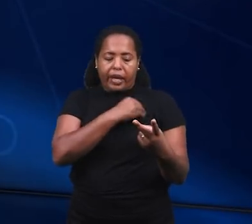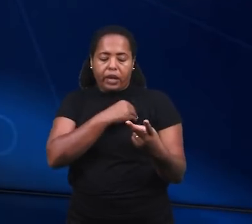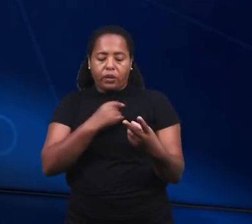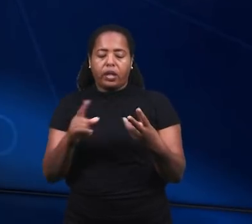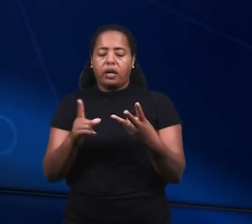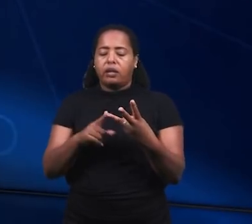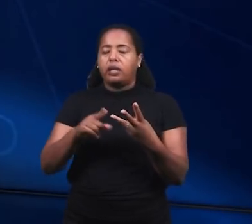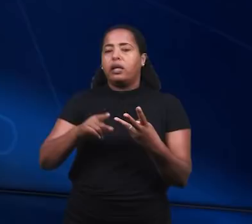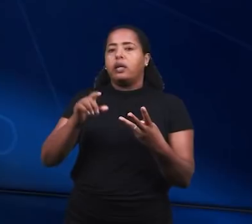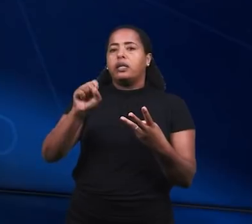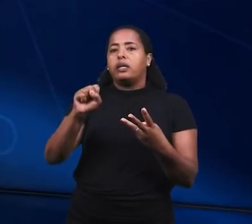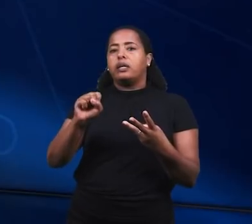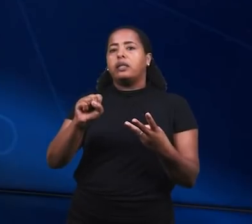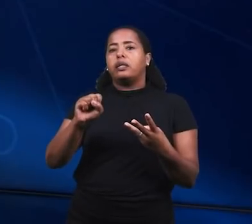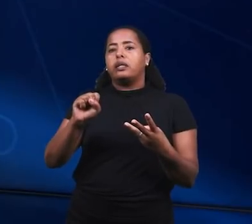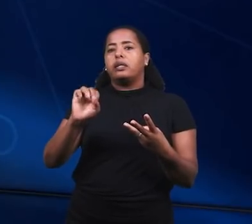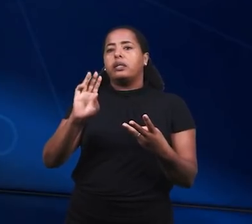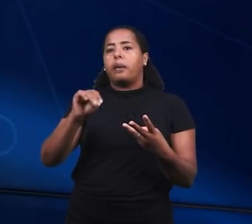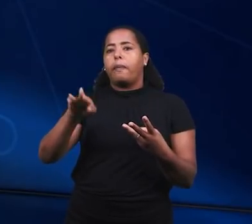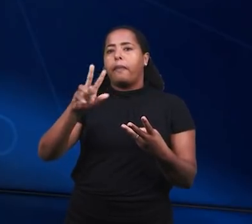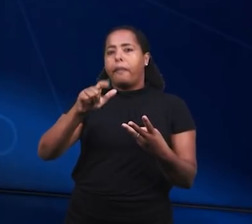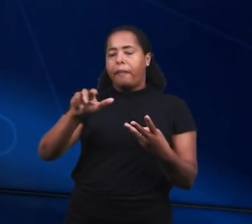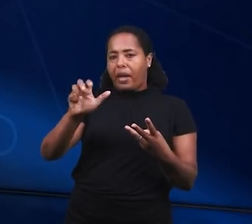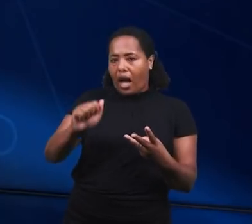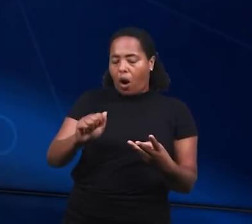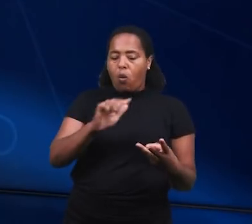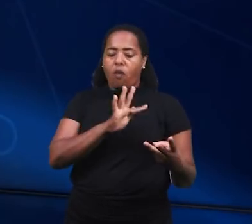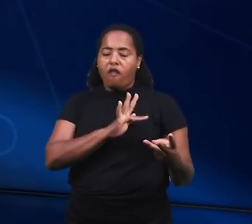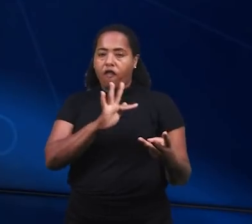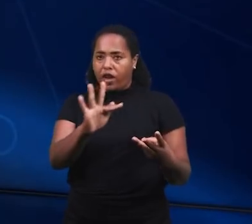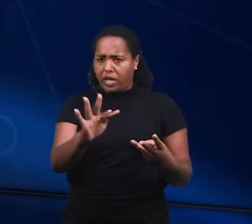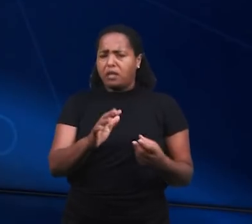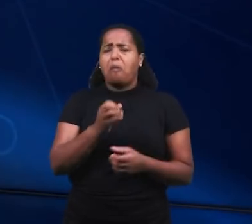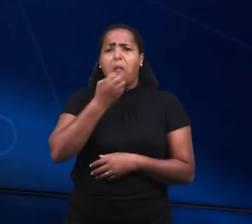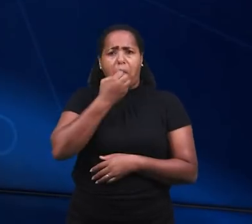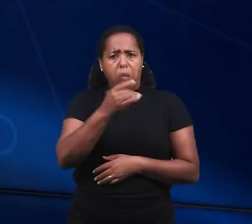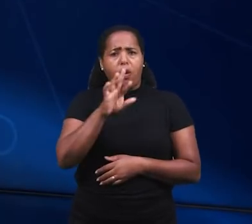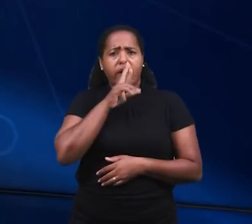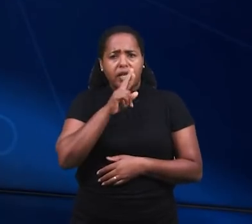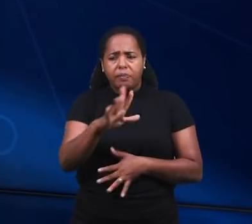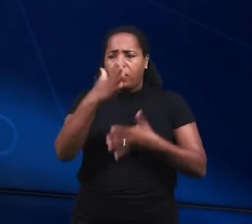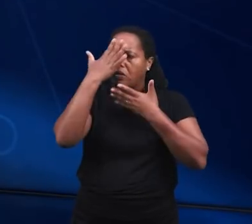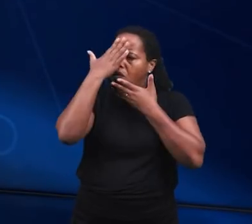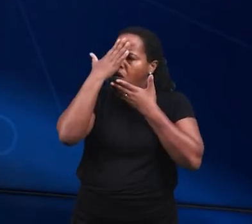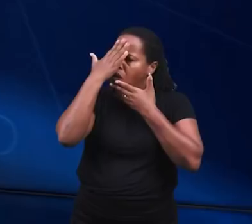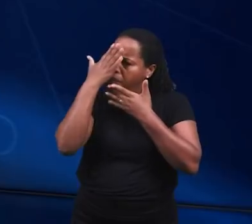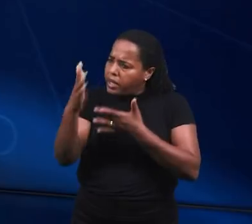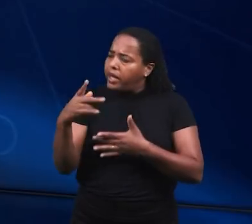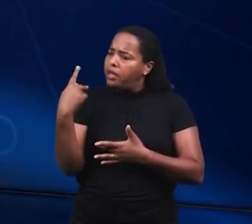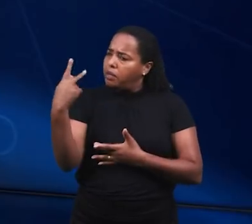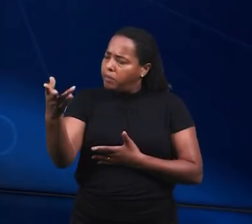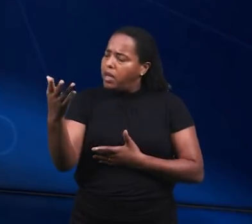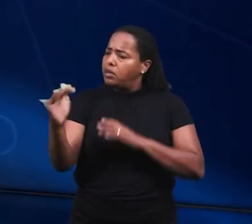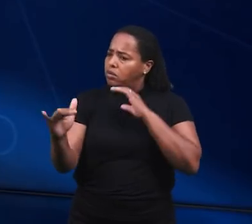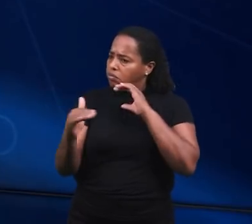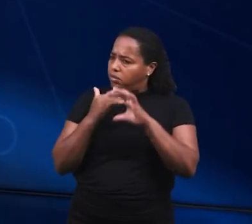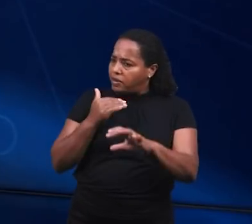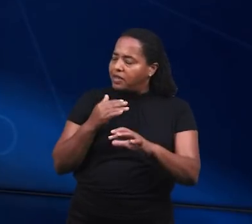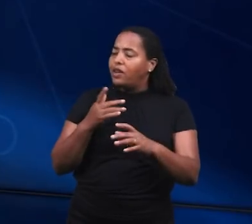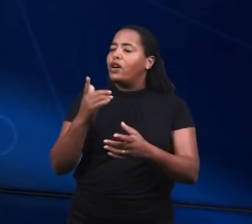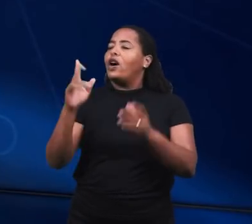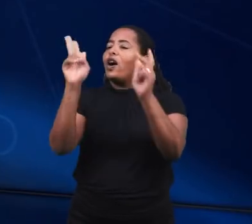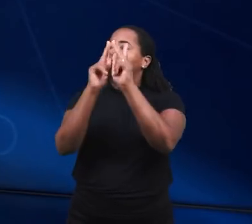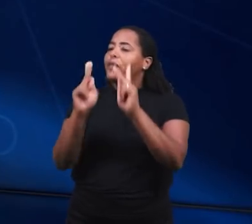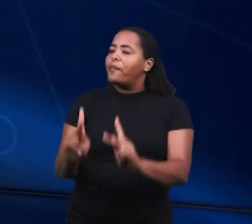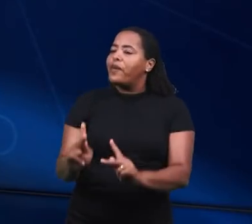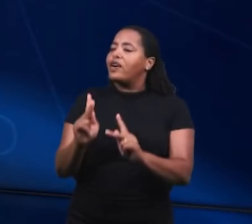Senhor Jesus, a mulher pecadora e também Simão, o fariseu. Muito bem respondido pela irmã. Obrigado